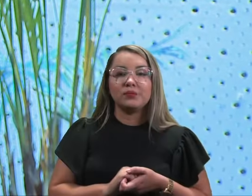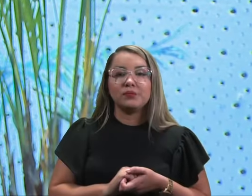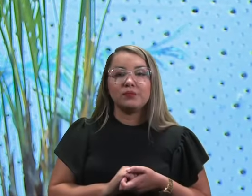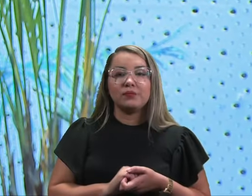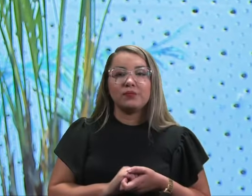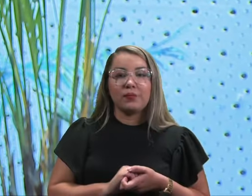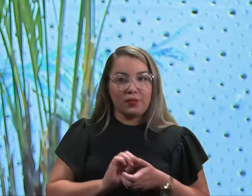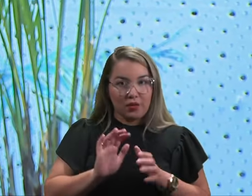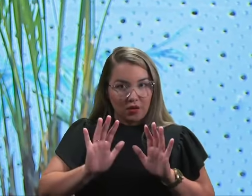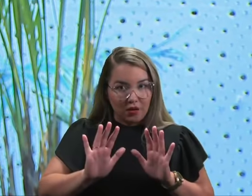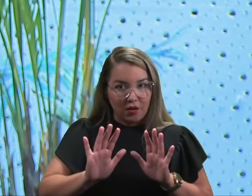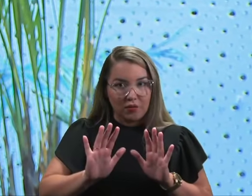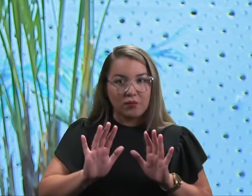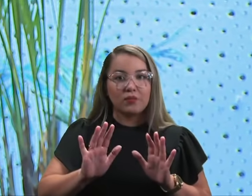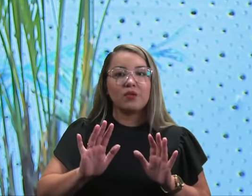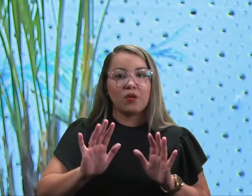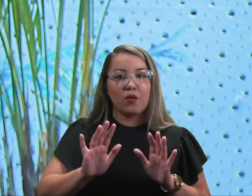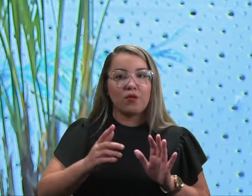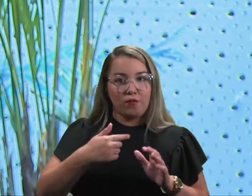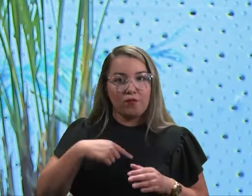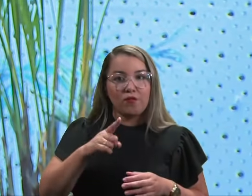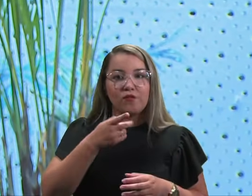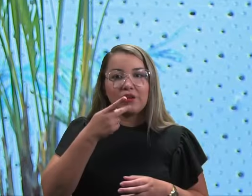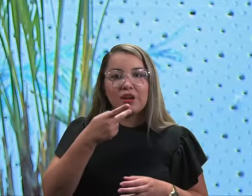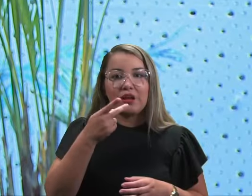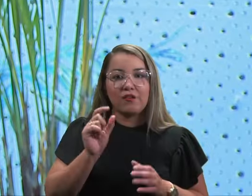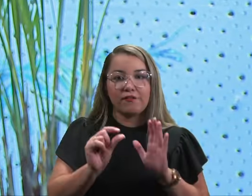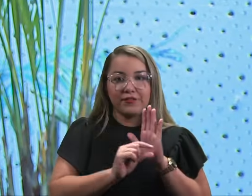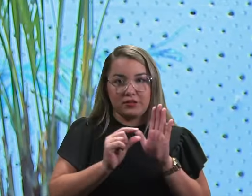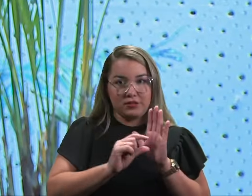e eu já digo para vocês o versículo.